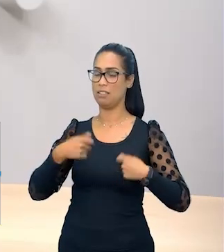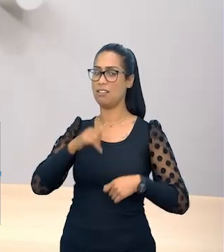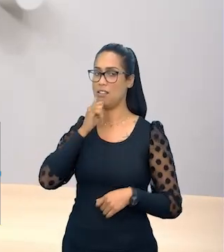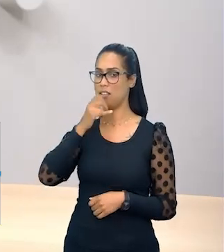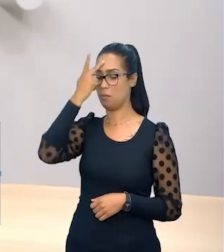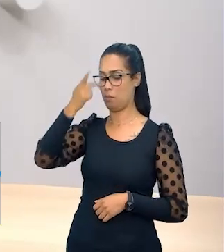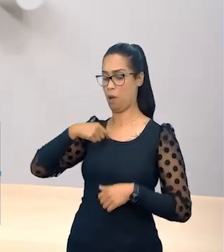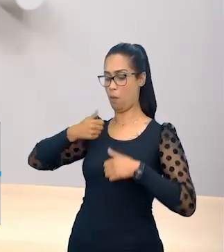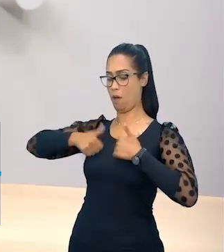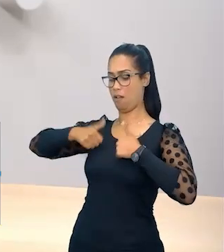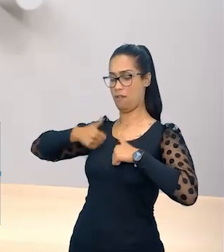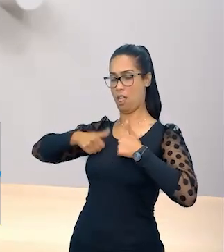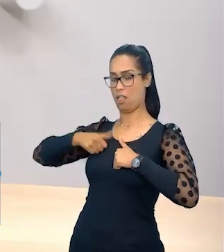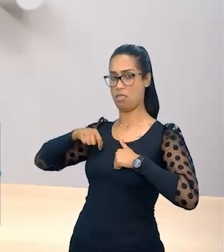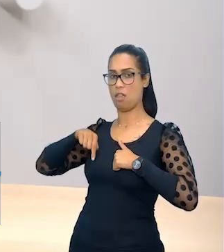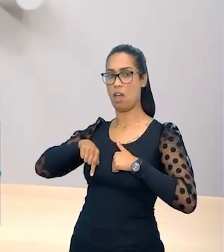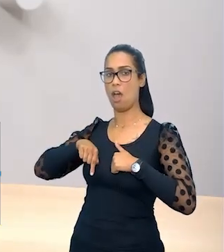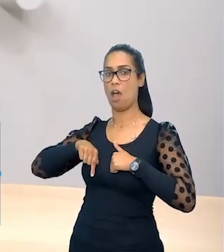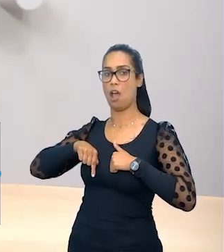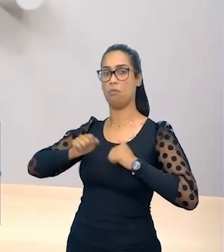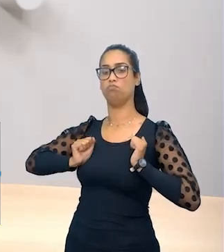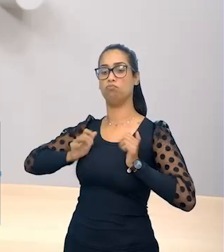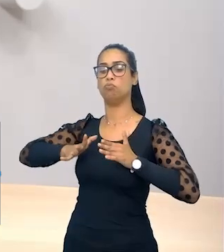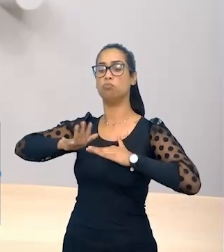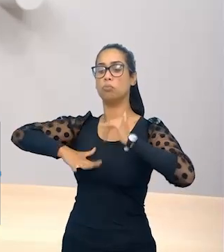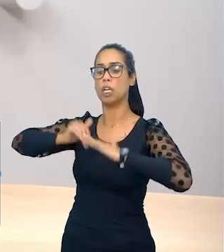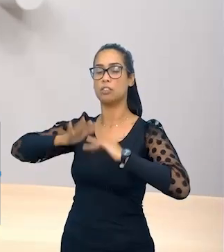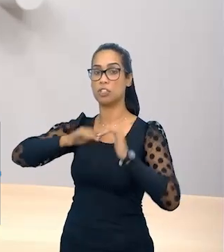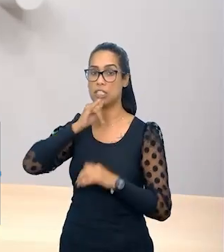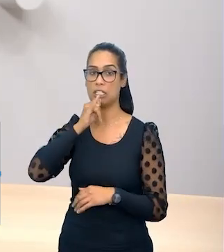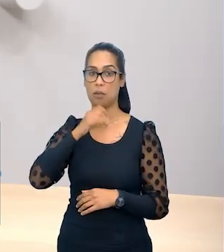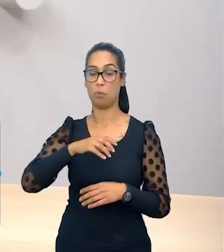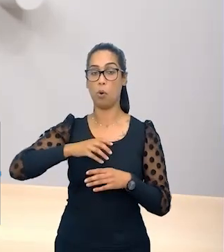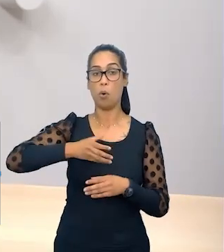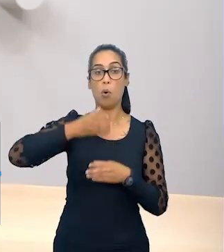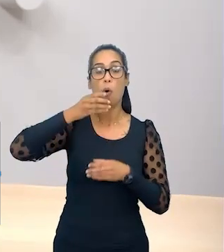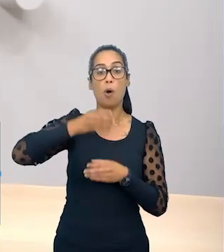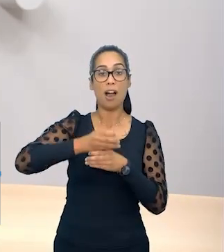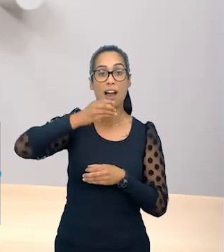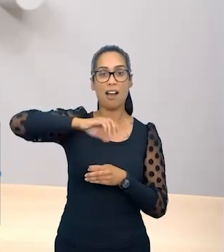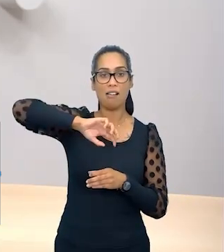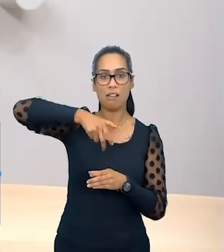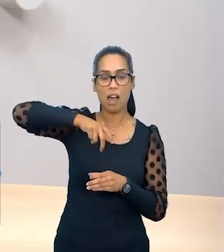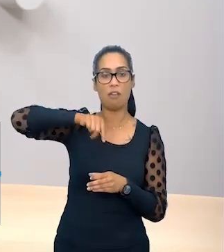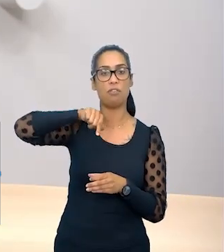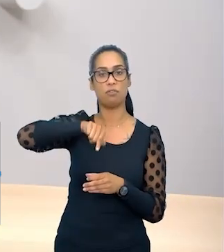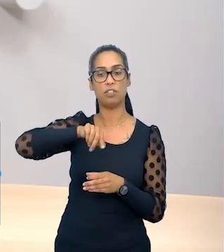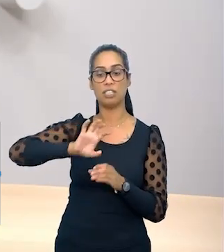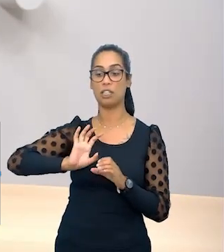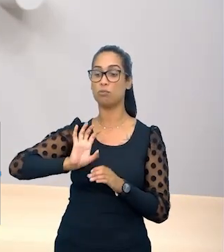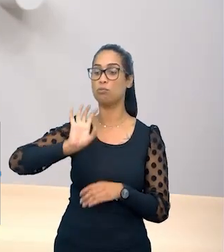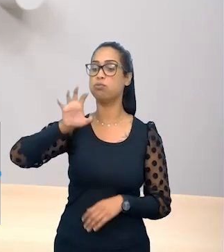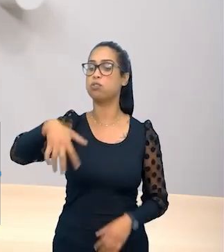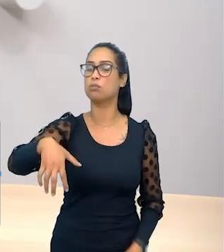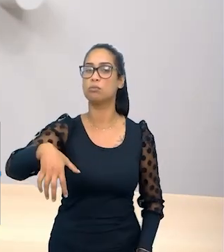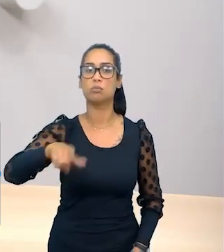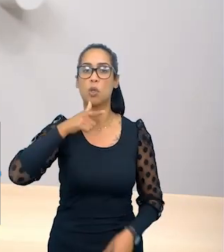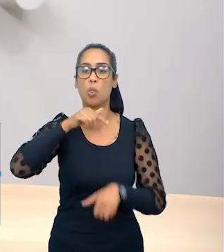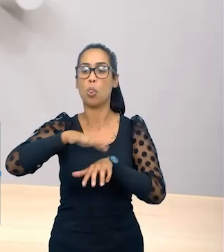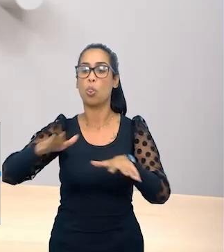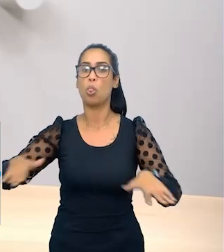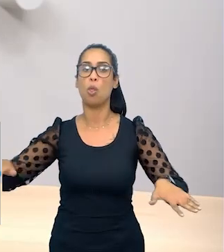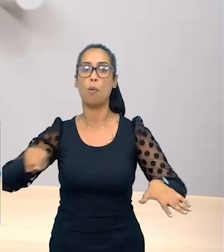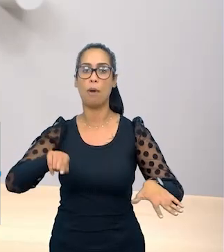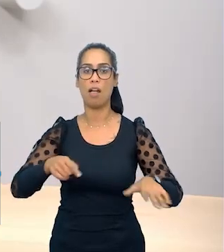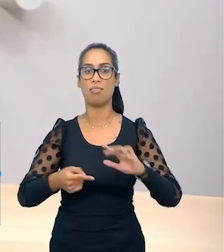se você joga uma garrafa de água plástica, né? Isso volta para você depois, né? Quem sabe como,